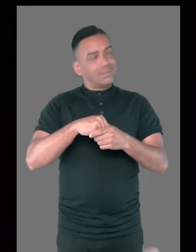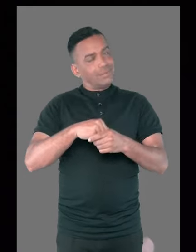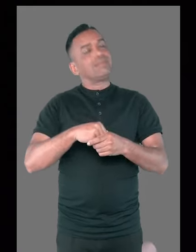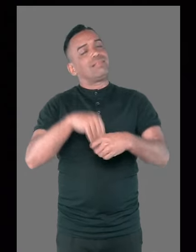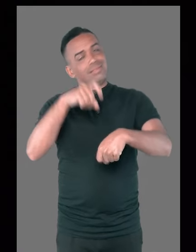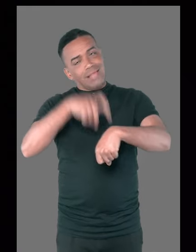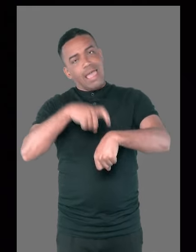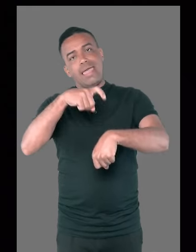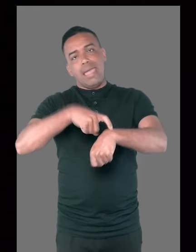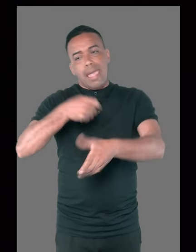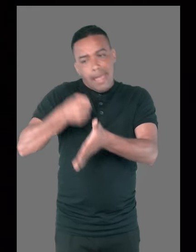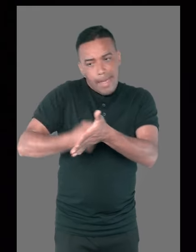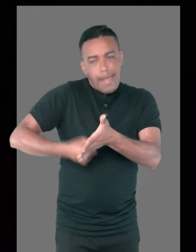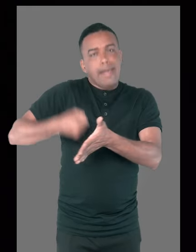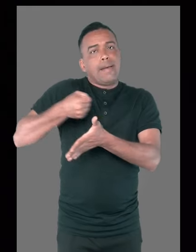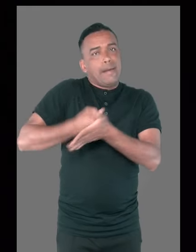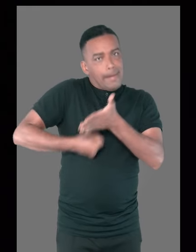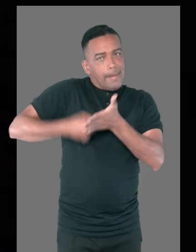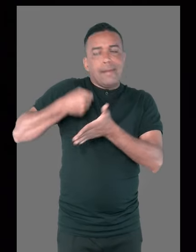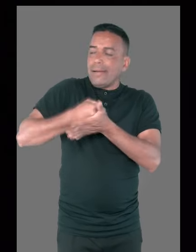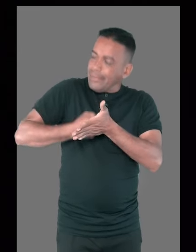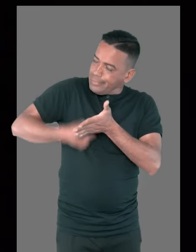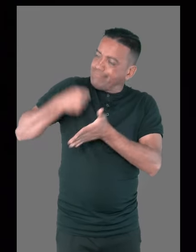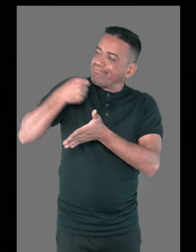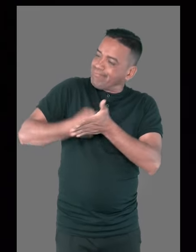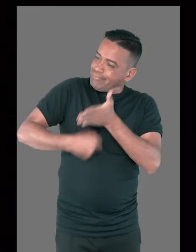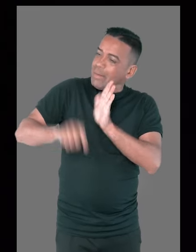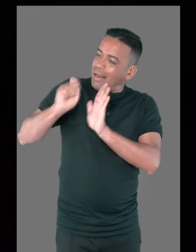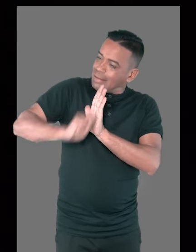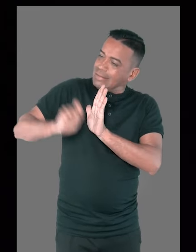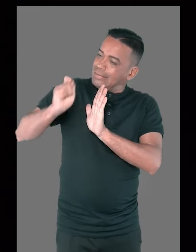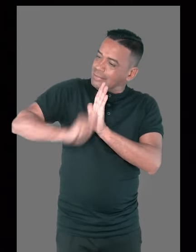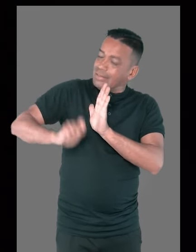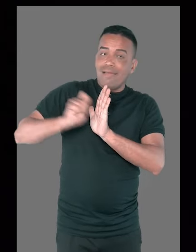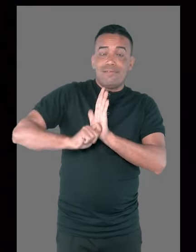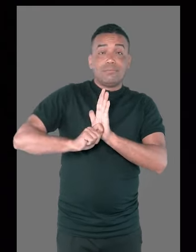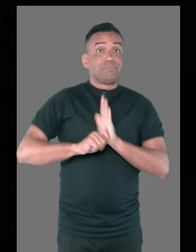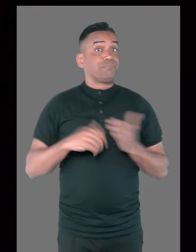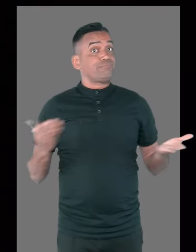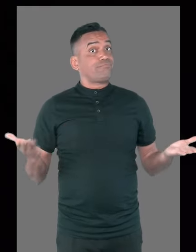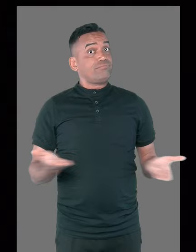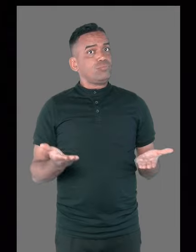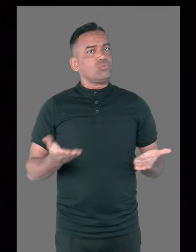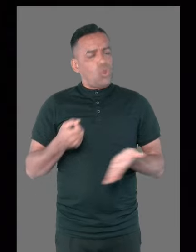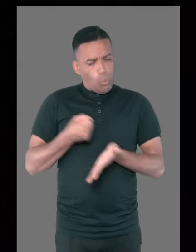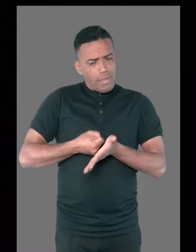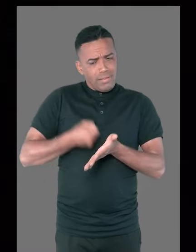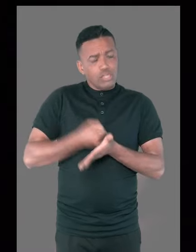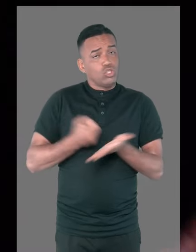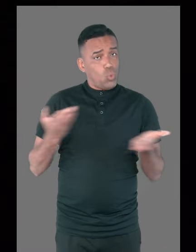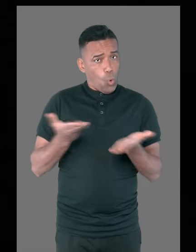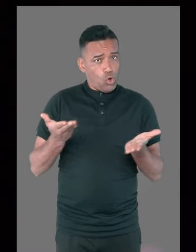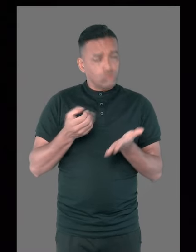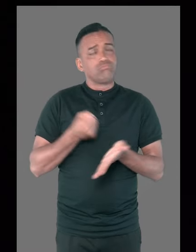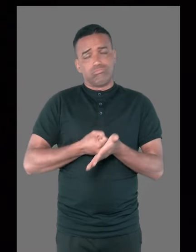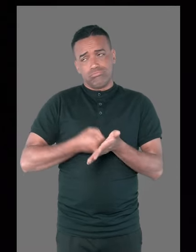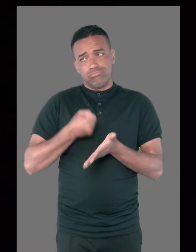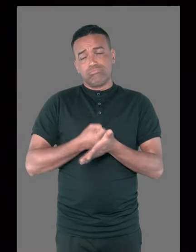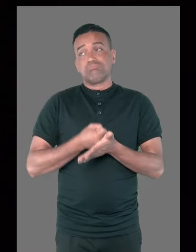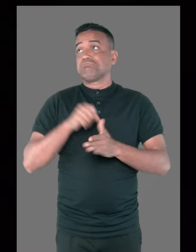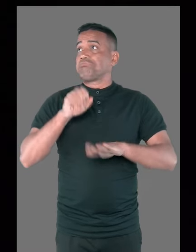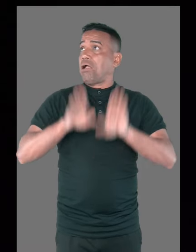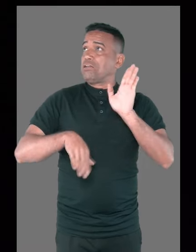Que a gente tenha tempo para poder se dedicar àquilo. Hoje, eu me dedico... Bem, eu,